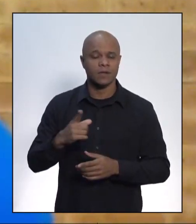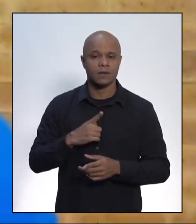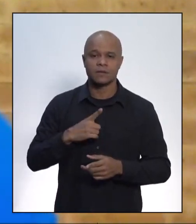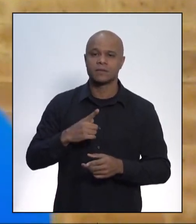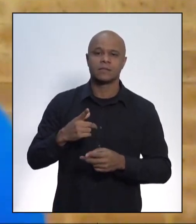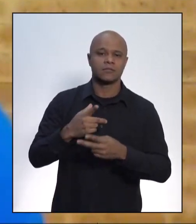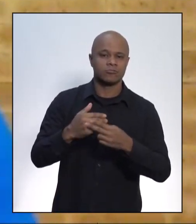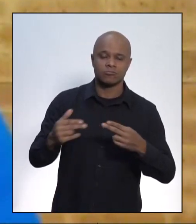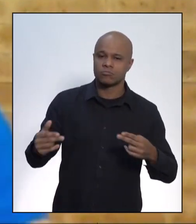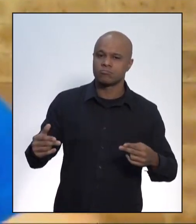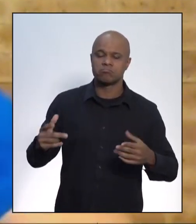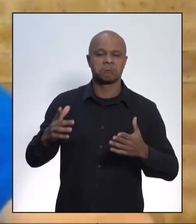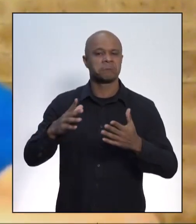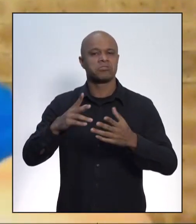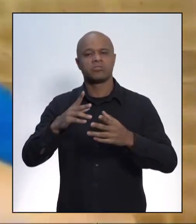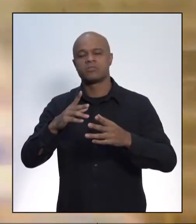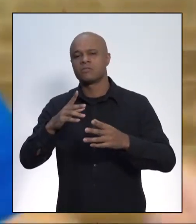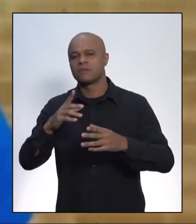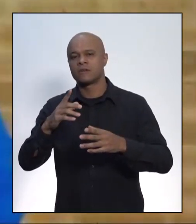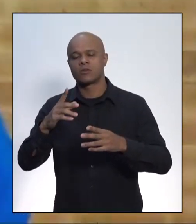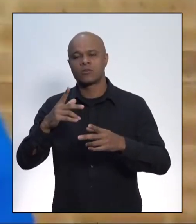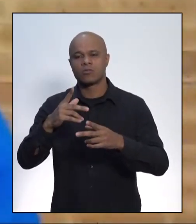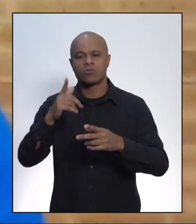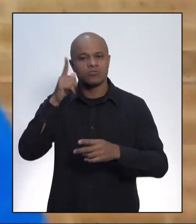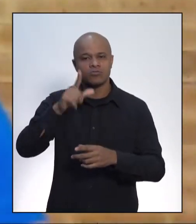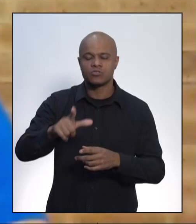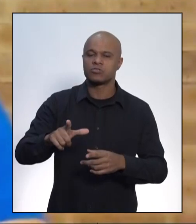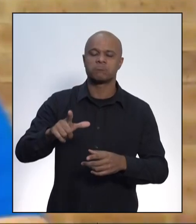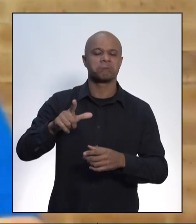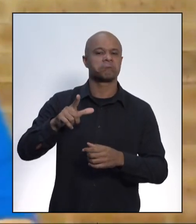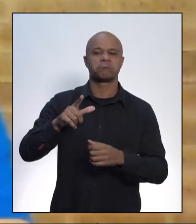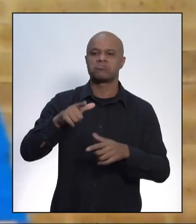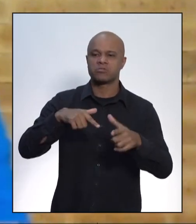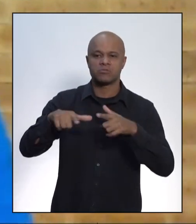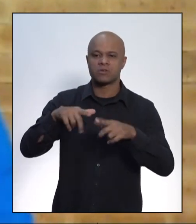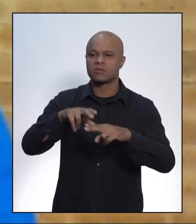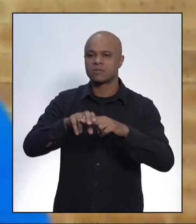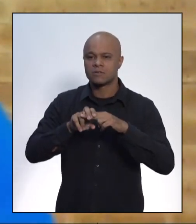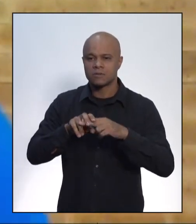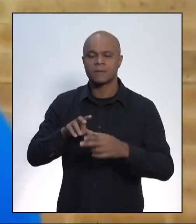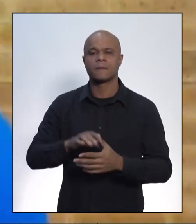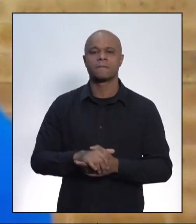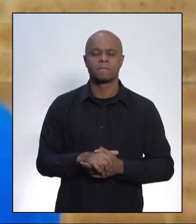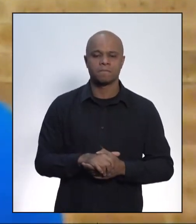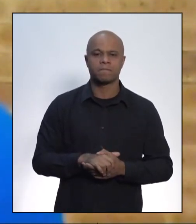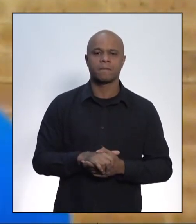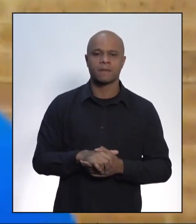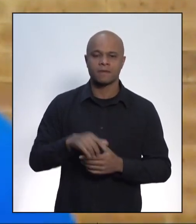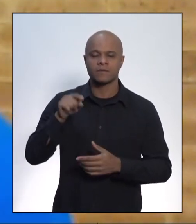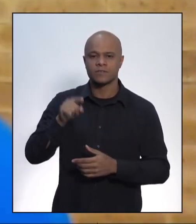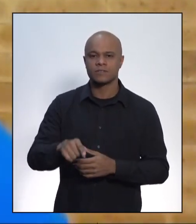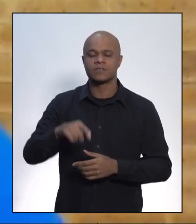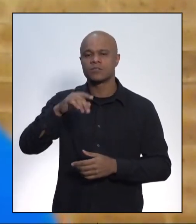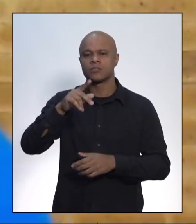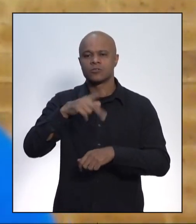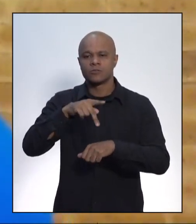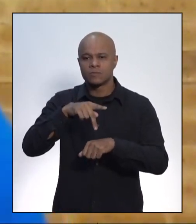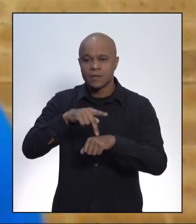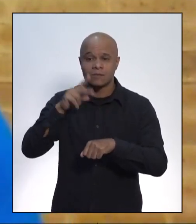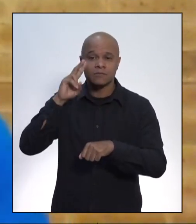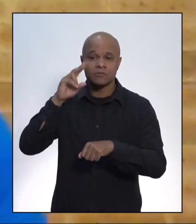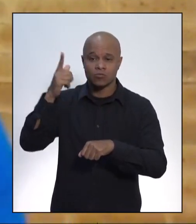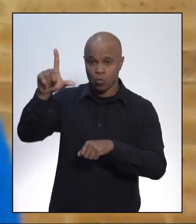prêmios internacionais como plataforma. Então, realmente, a gente está tendo um impacto global em diversos países ao redor do